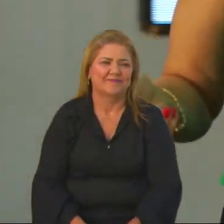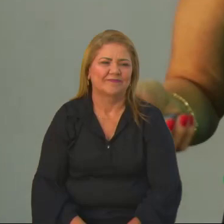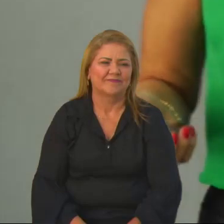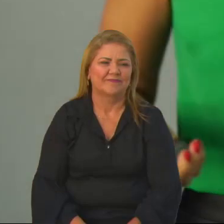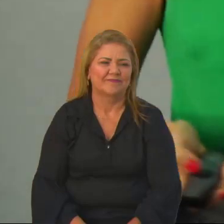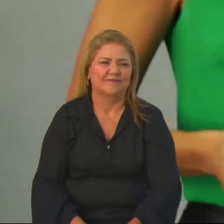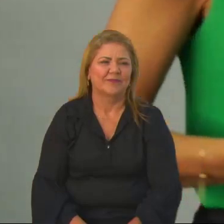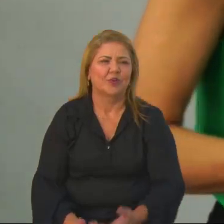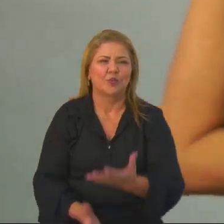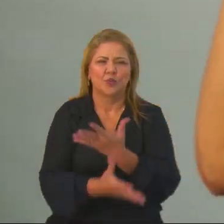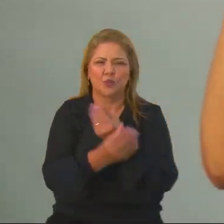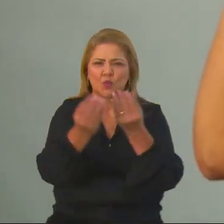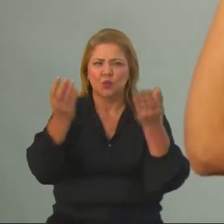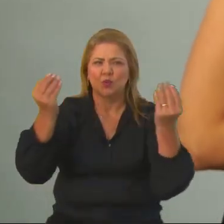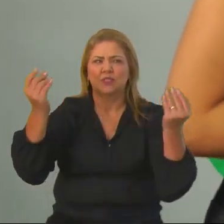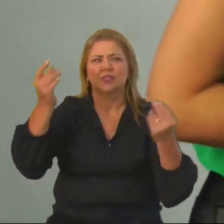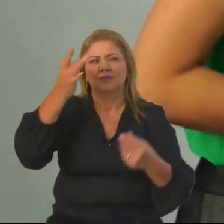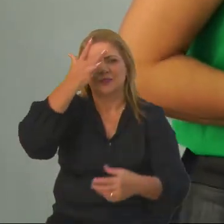Bastante gente.